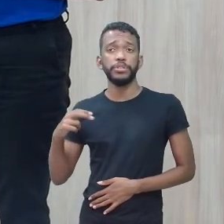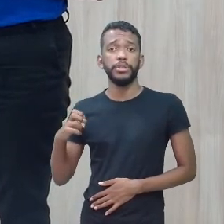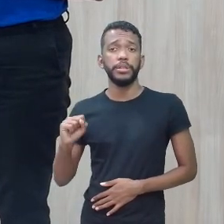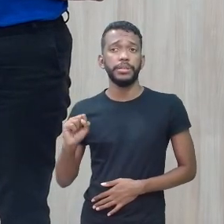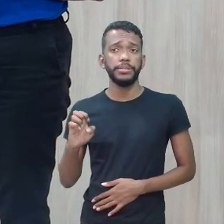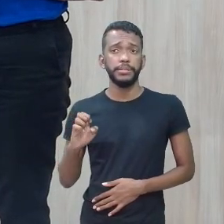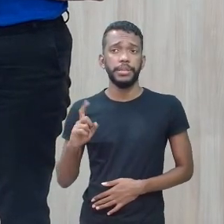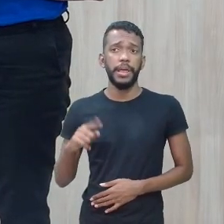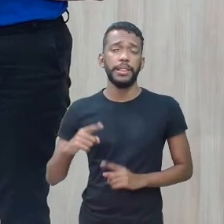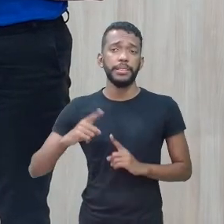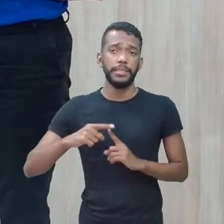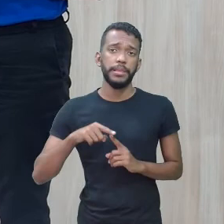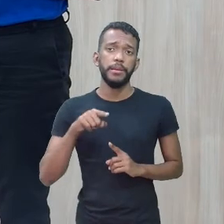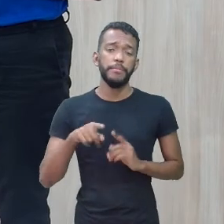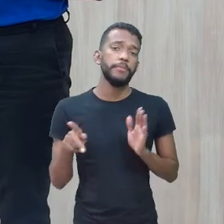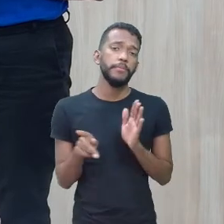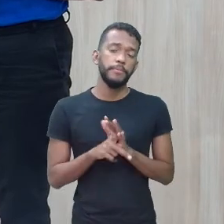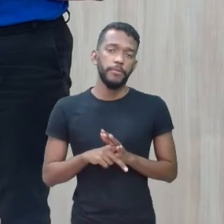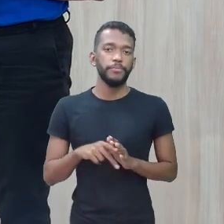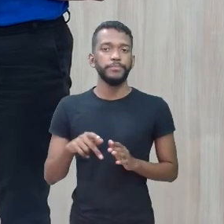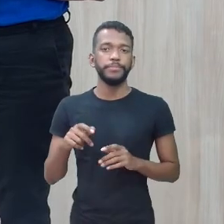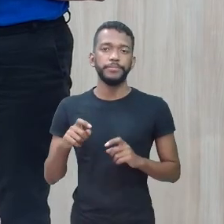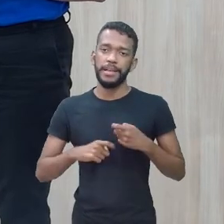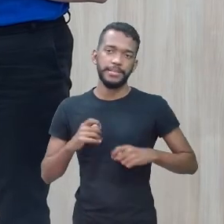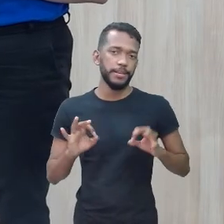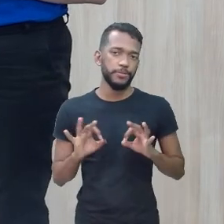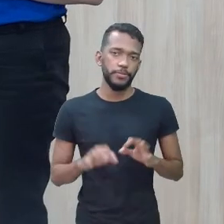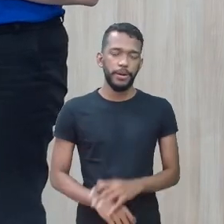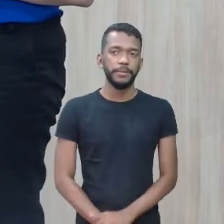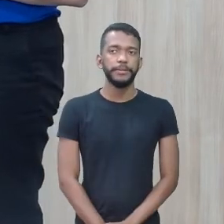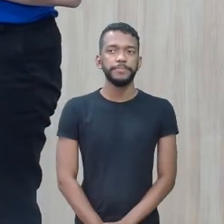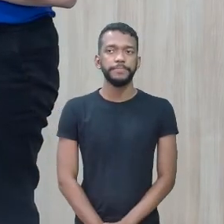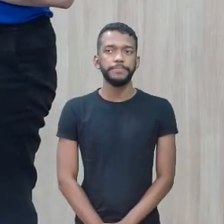de reprodução assexuada.